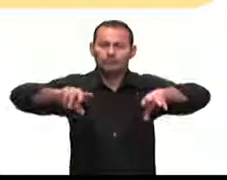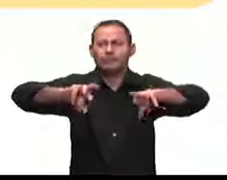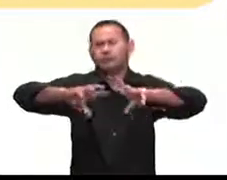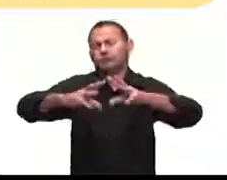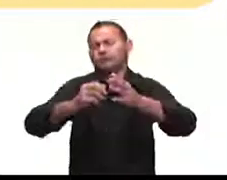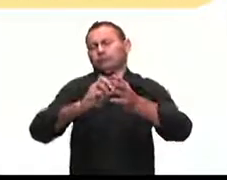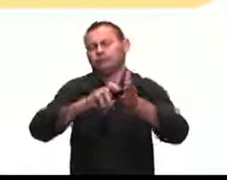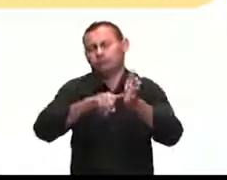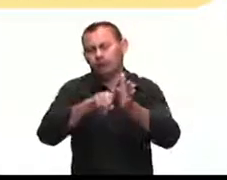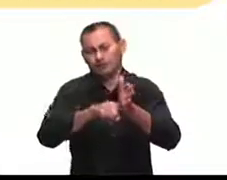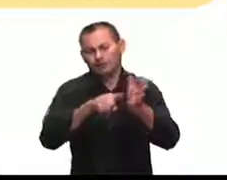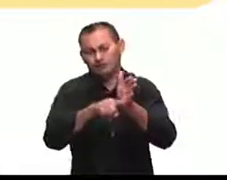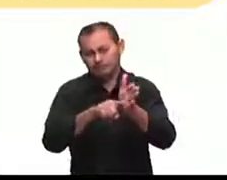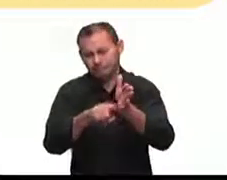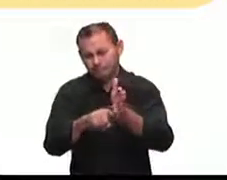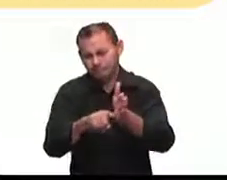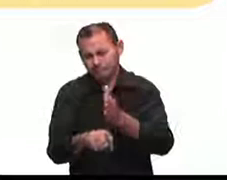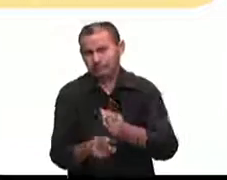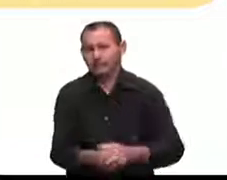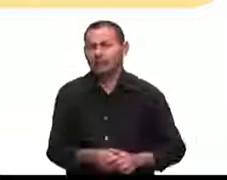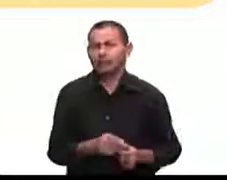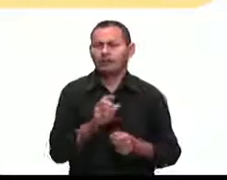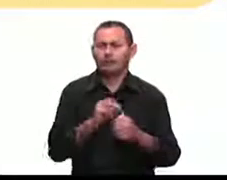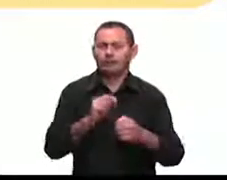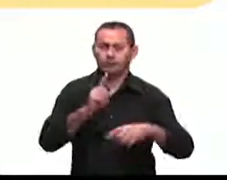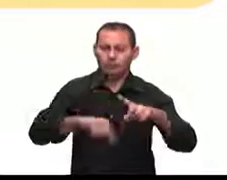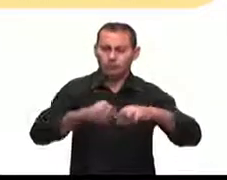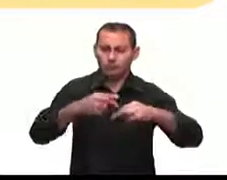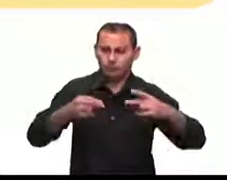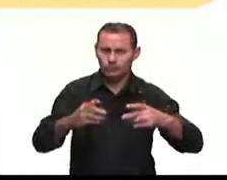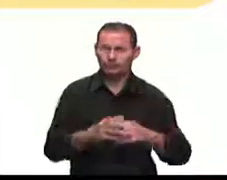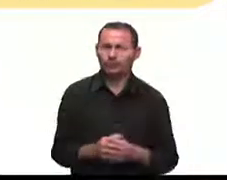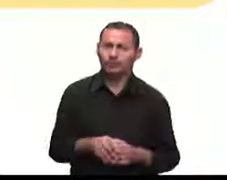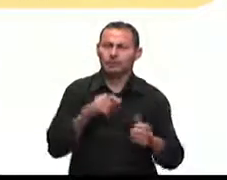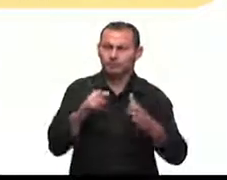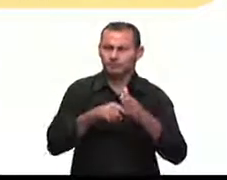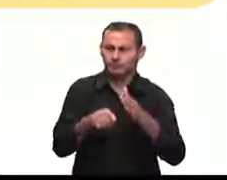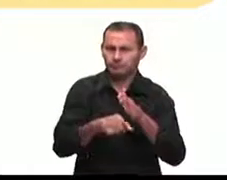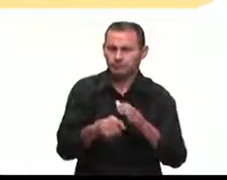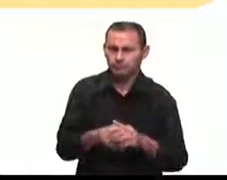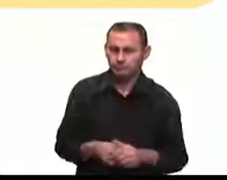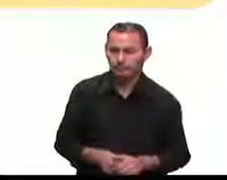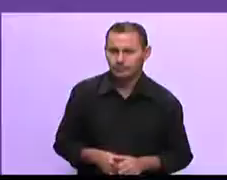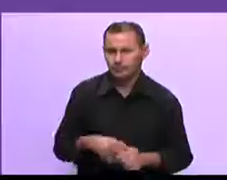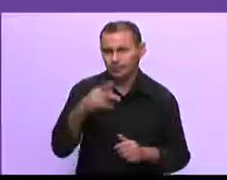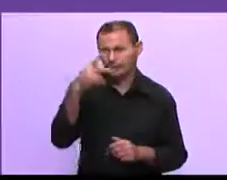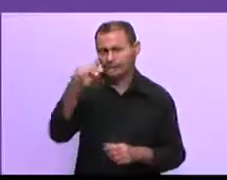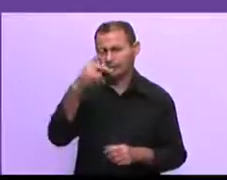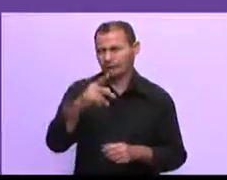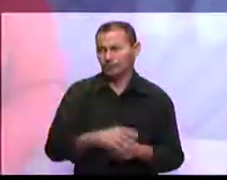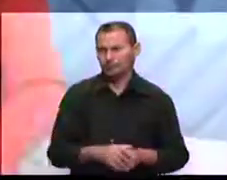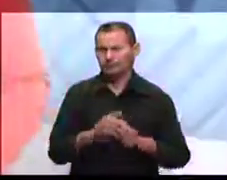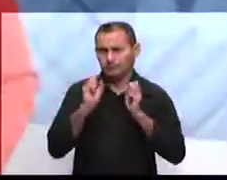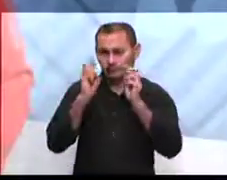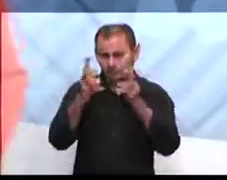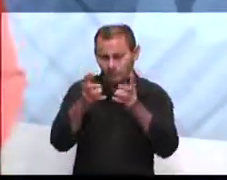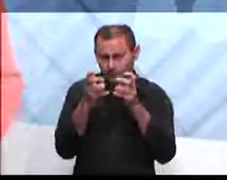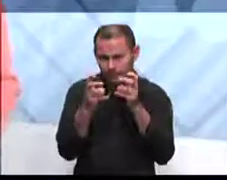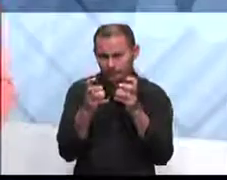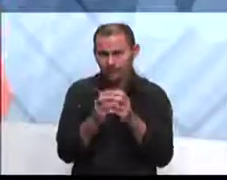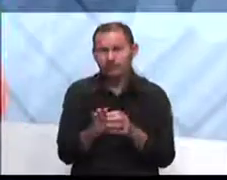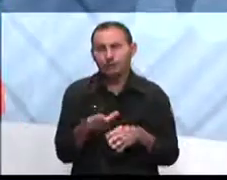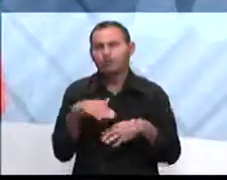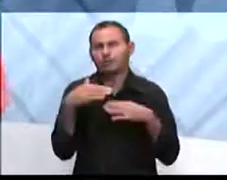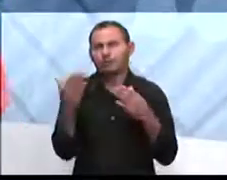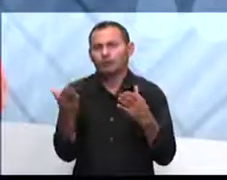perguntas relacionadas ao produto que aprofunde, então, né, a sua percepção